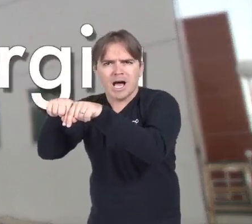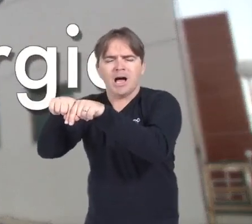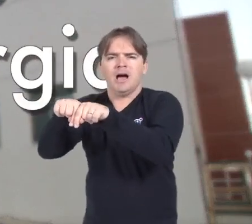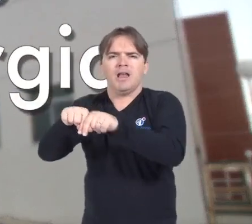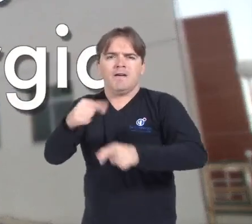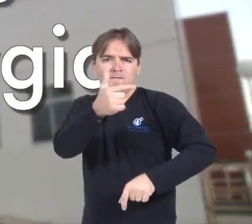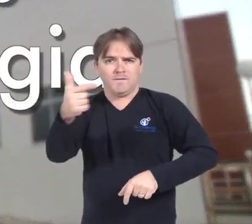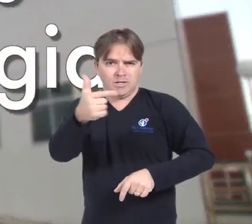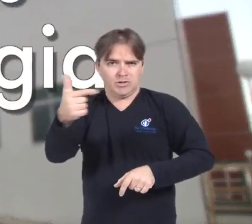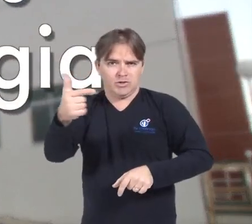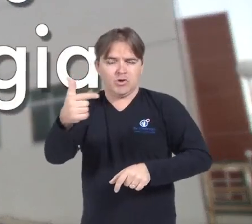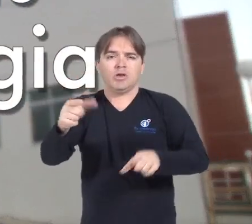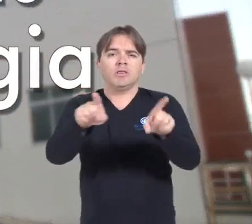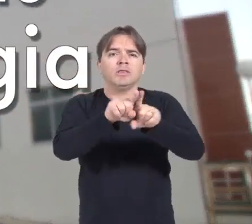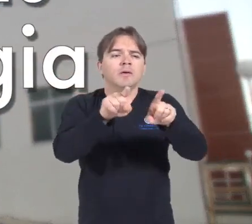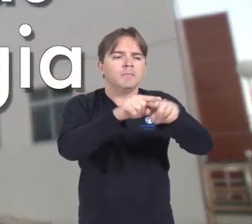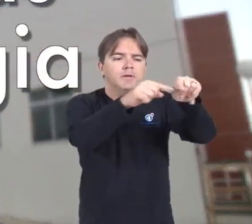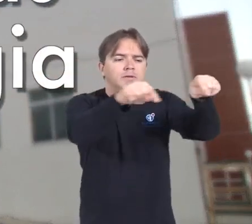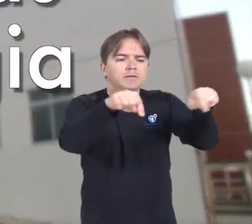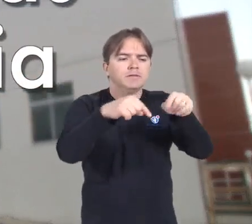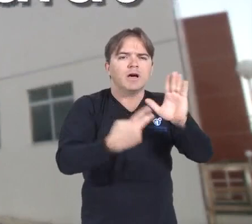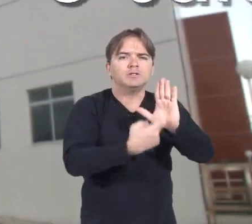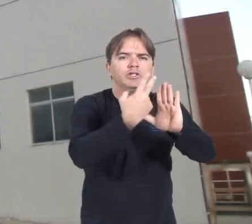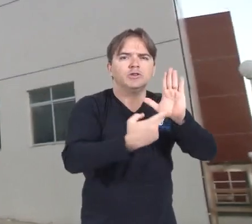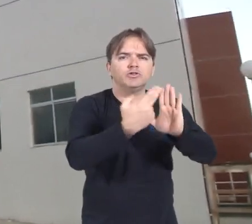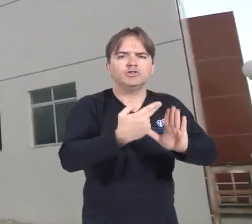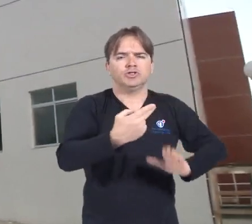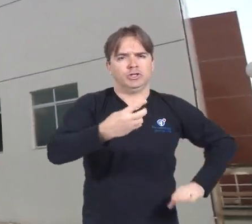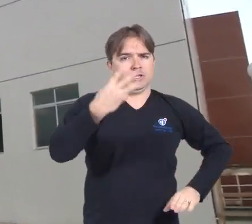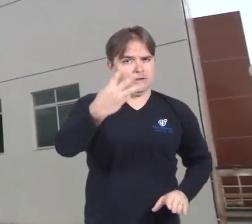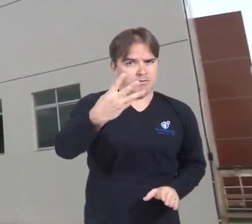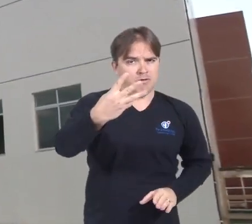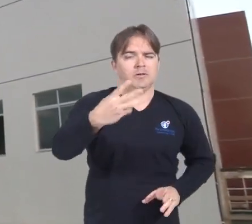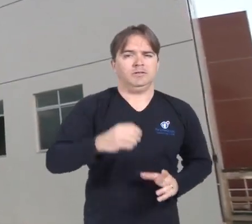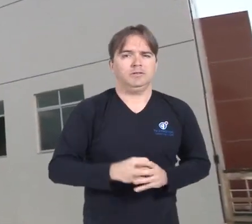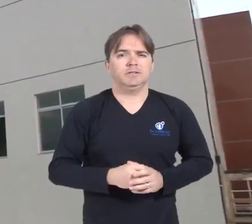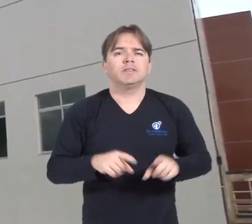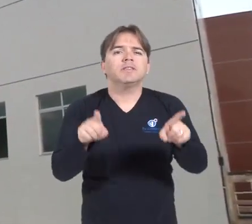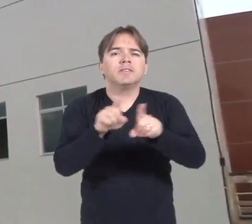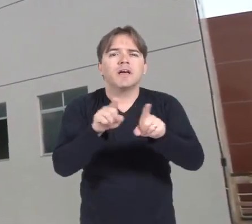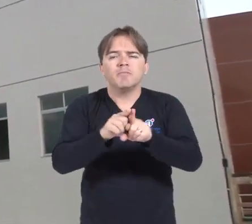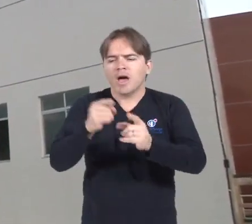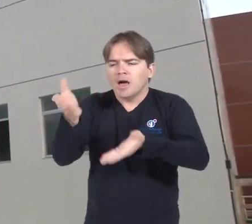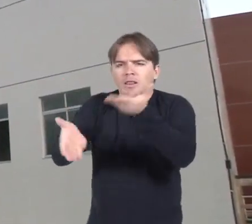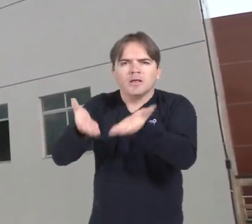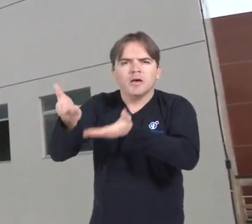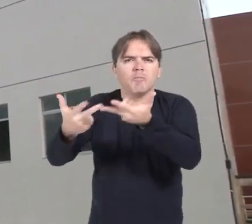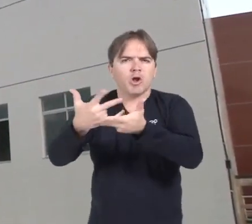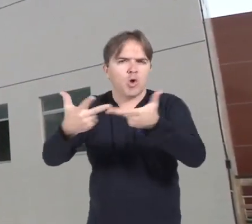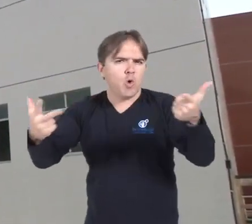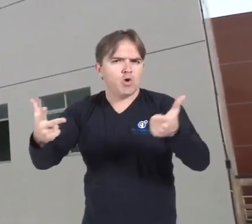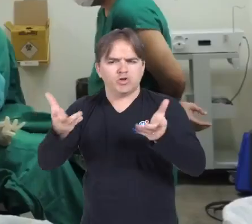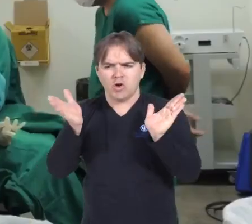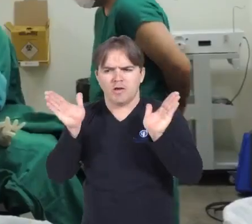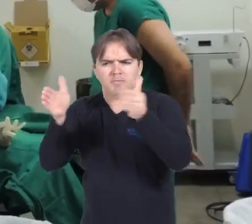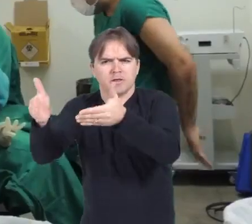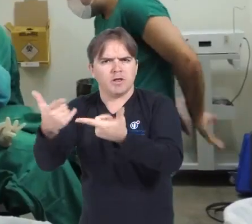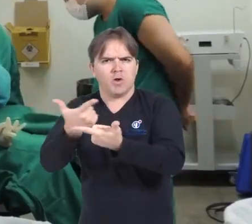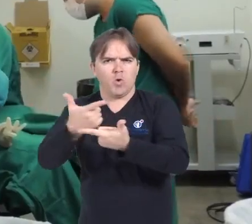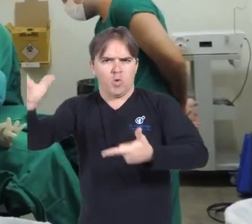de atendimento médico, 3 salas de cirurgia ambulatorial, além de abranger serviços de outras